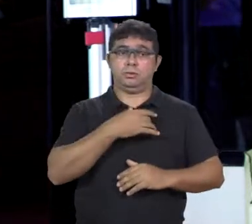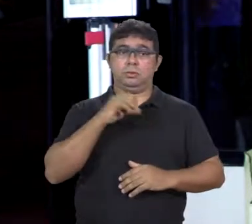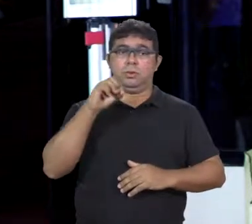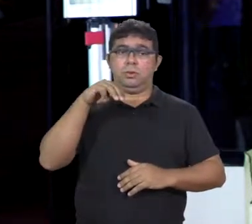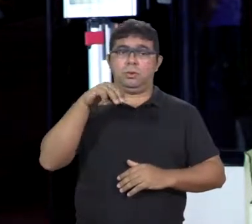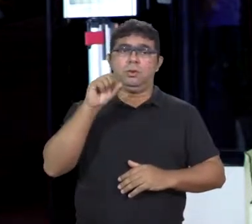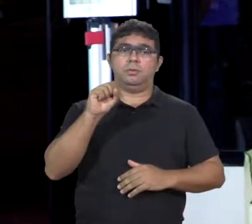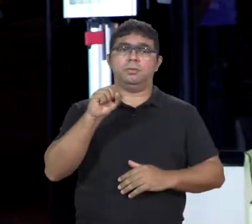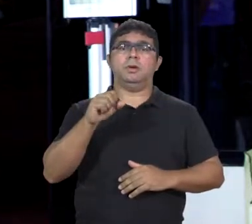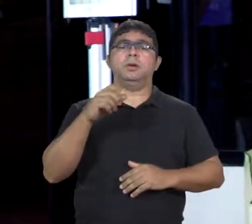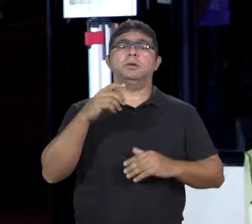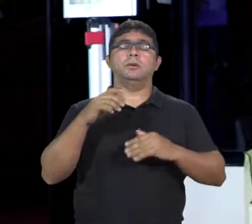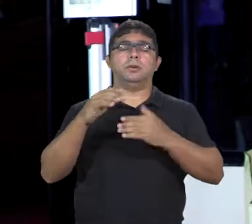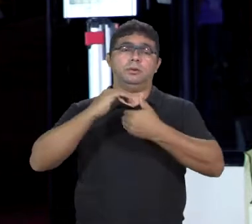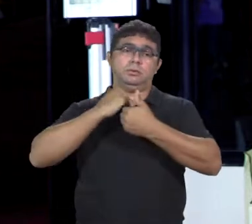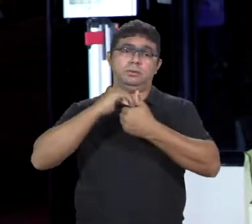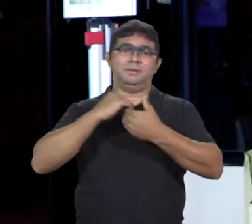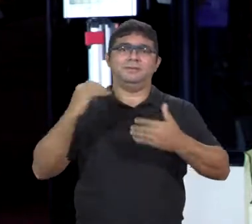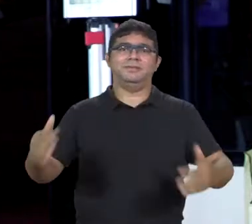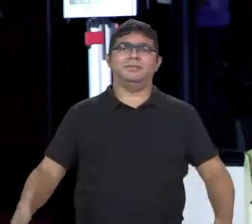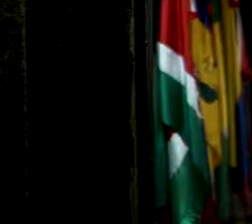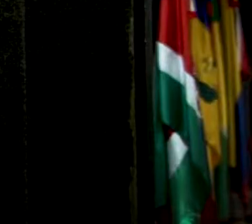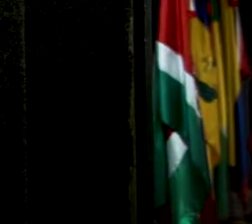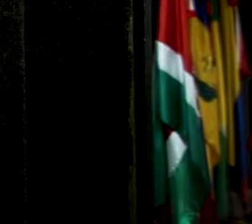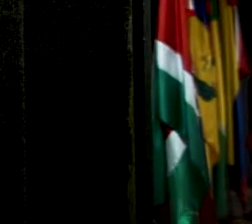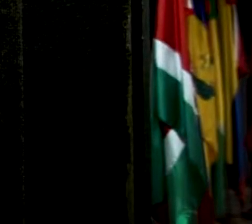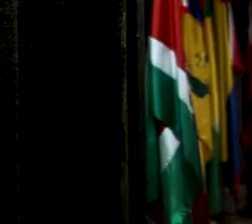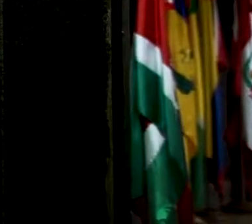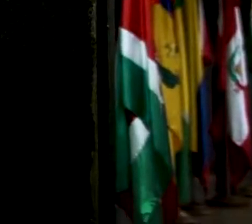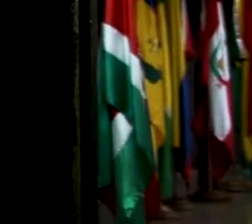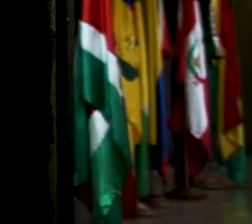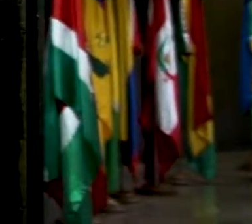dos profissionais da saúde e da OMS.